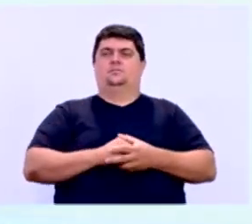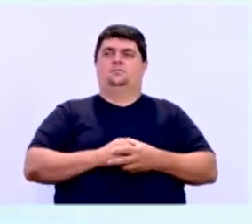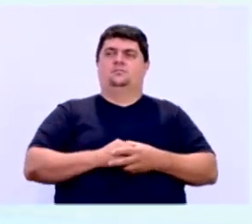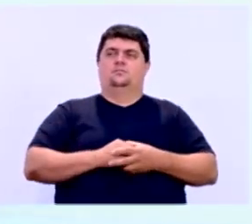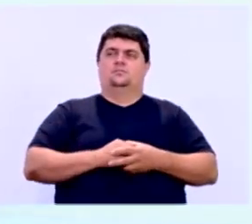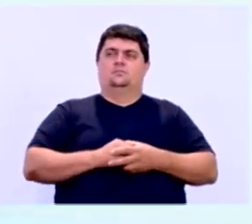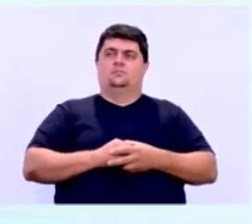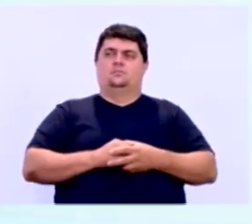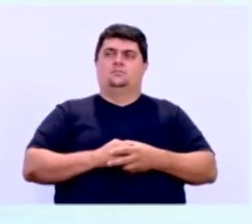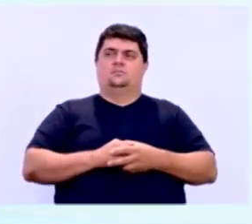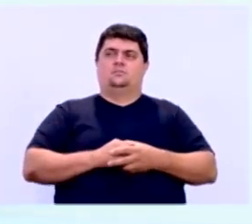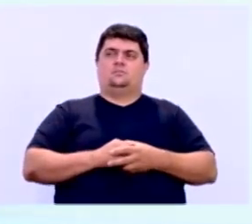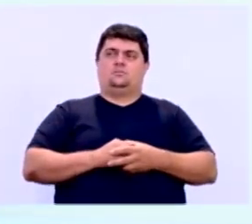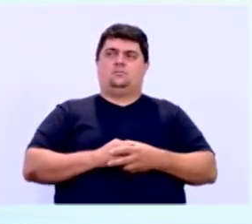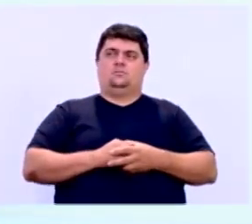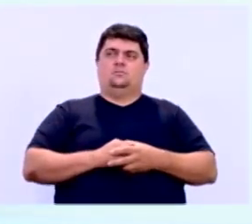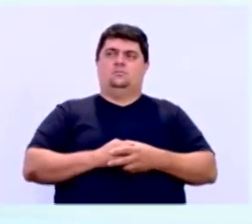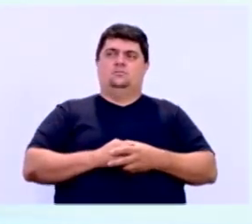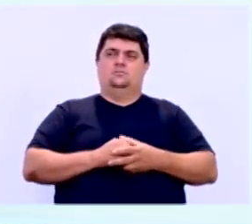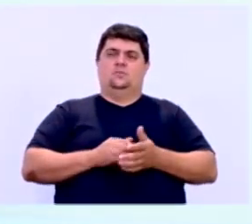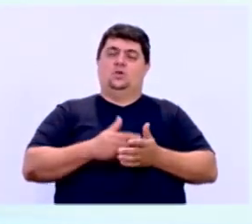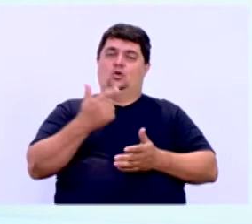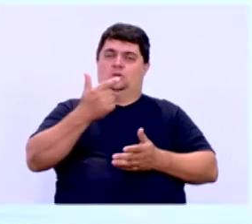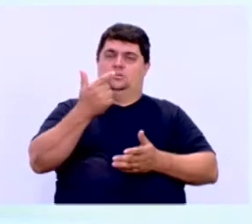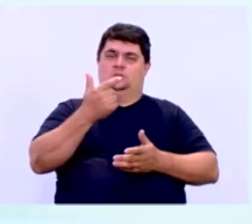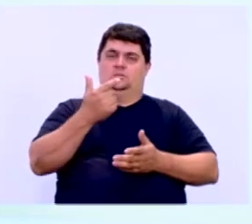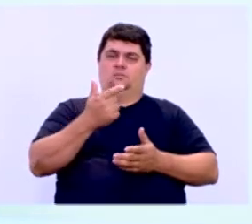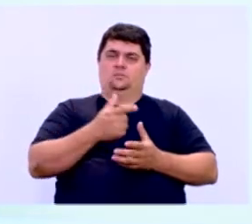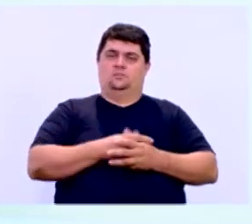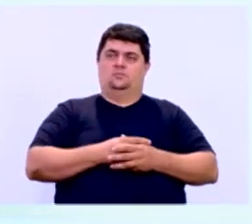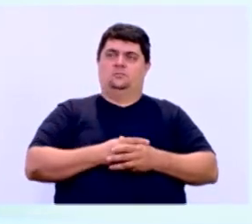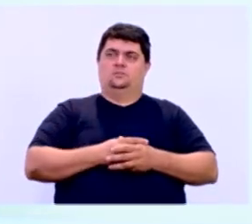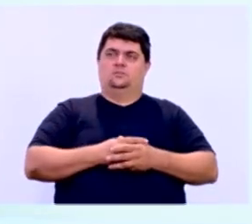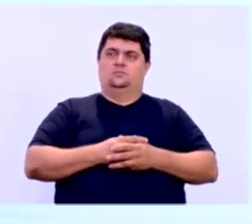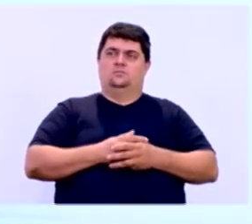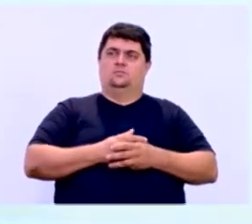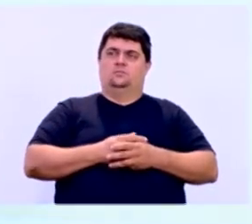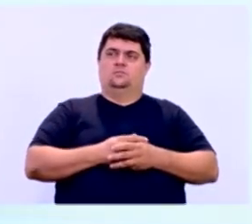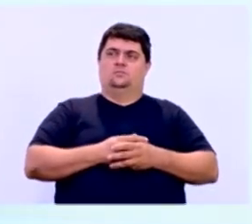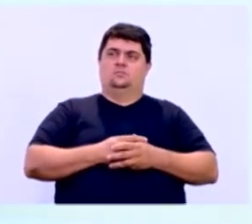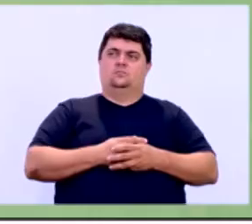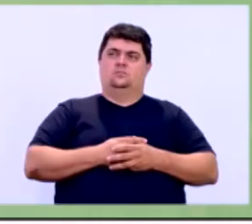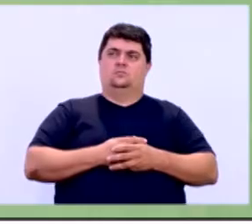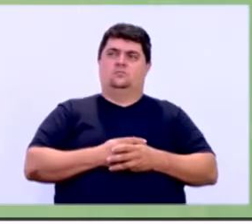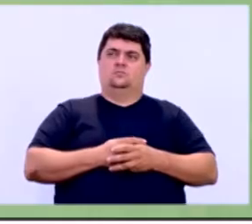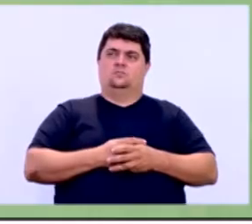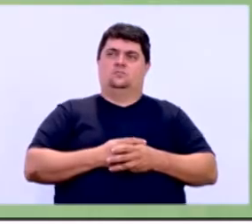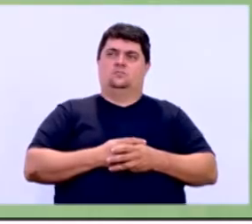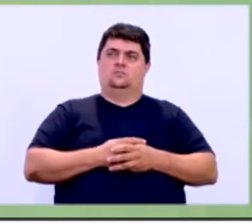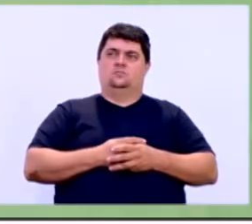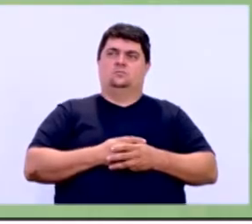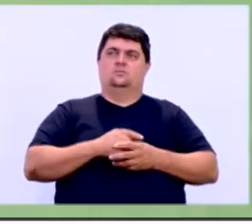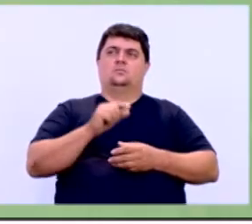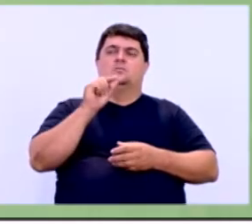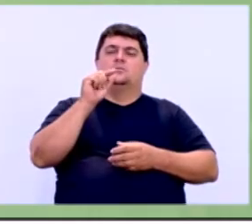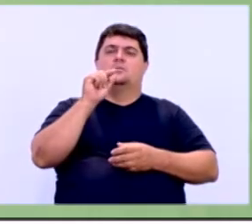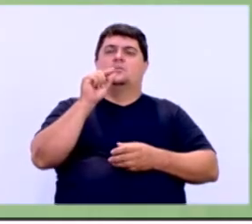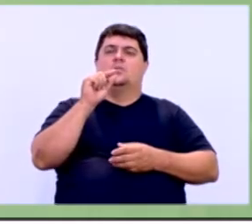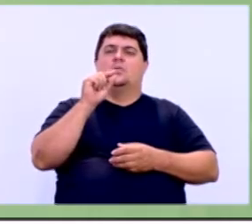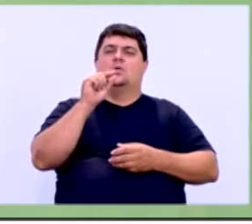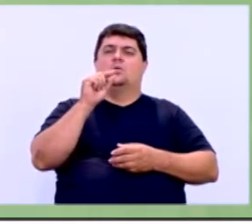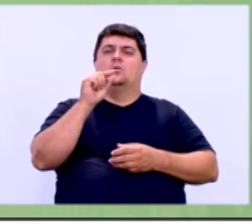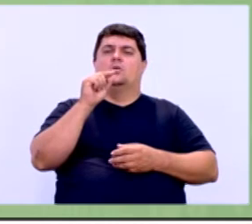questões. Vamos para a questão número 2. Né? O que é uma fonte